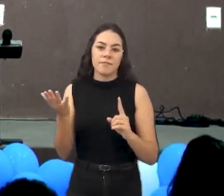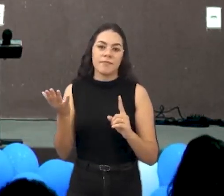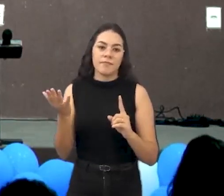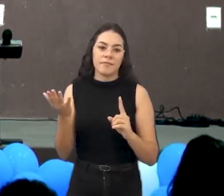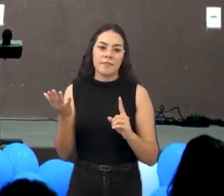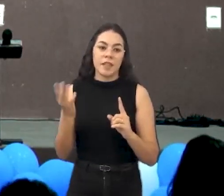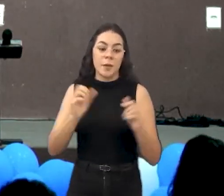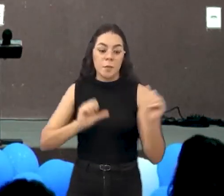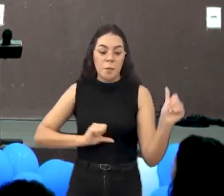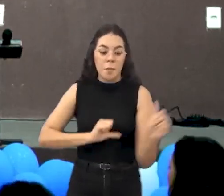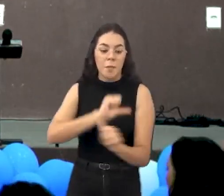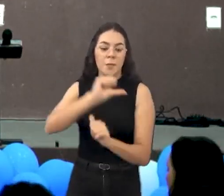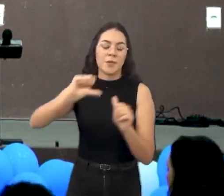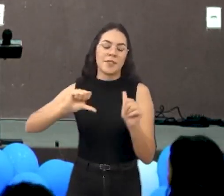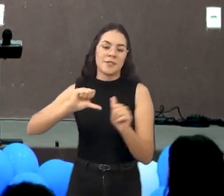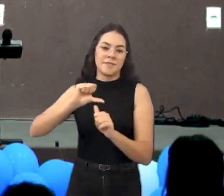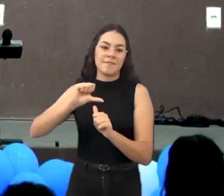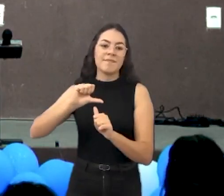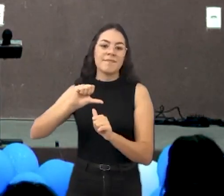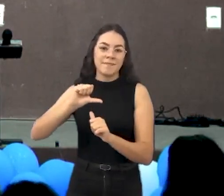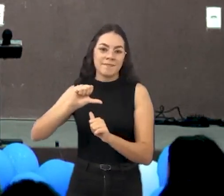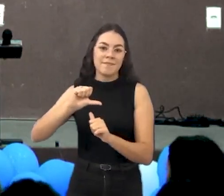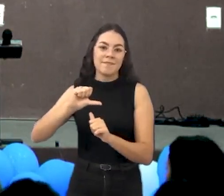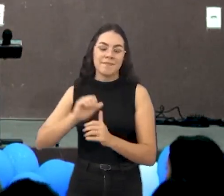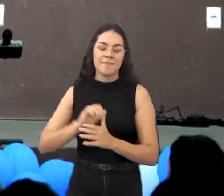que te transforma.